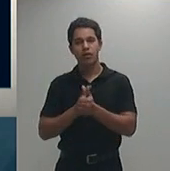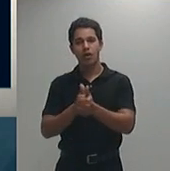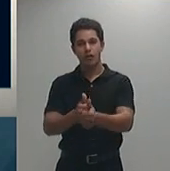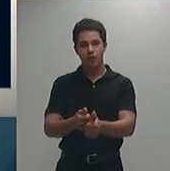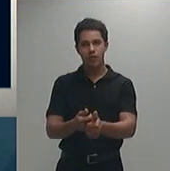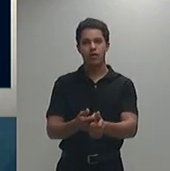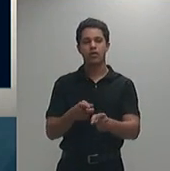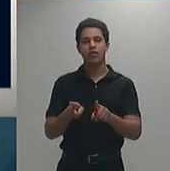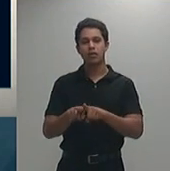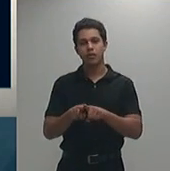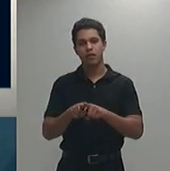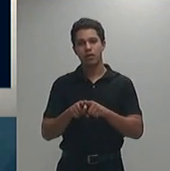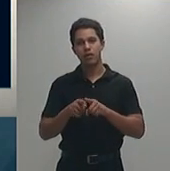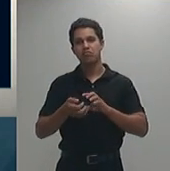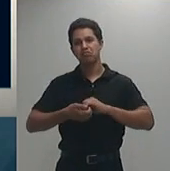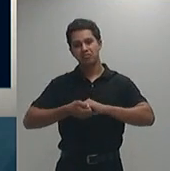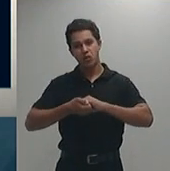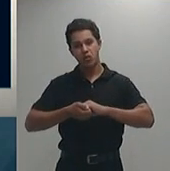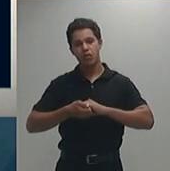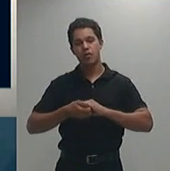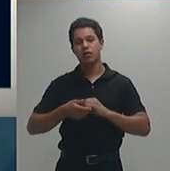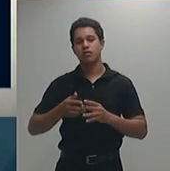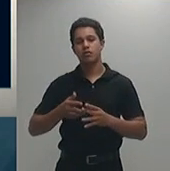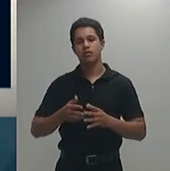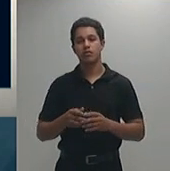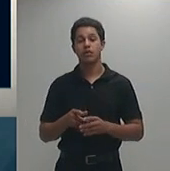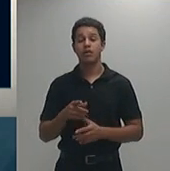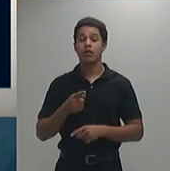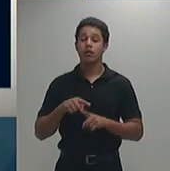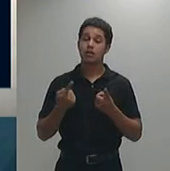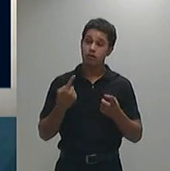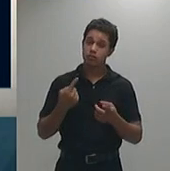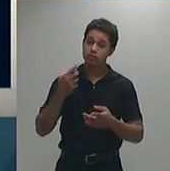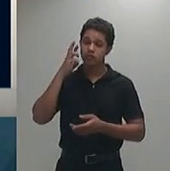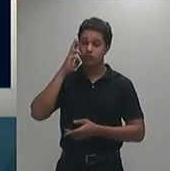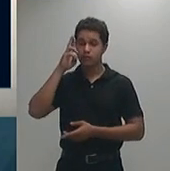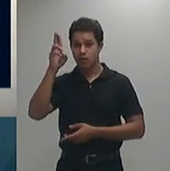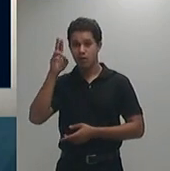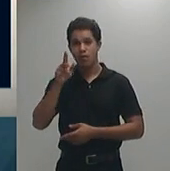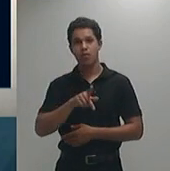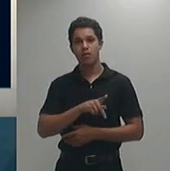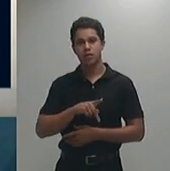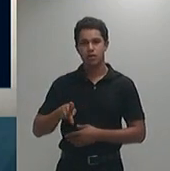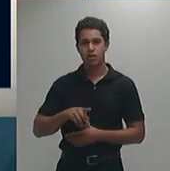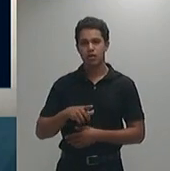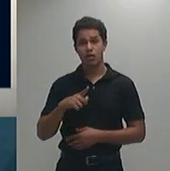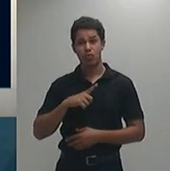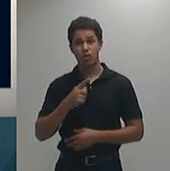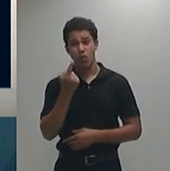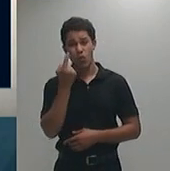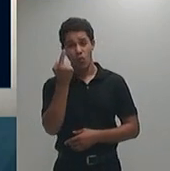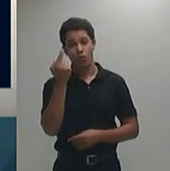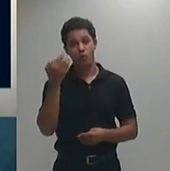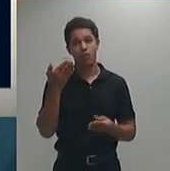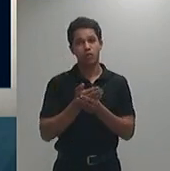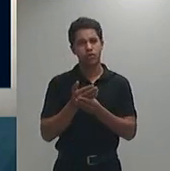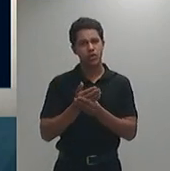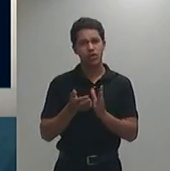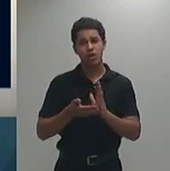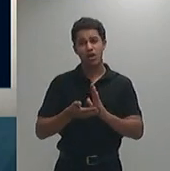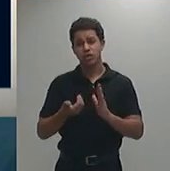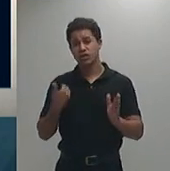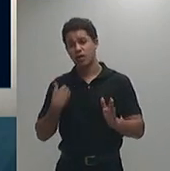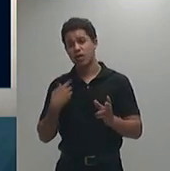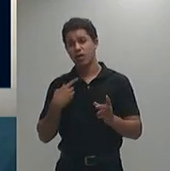acompanhe sua Presidente é eu tenho um processo retirar em razão de uma observação muito bem